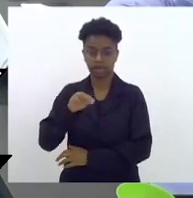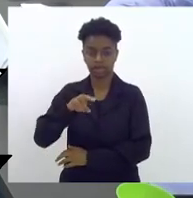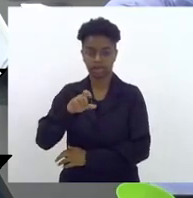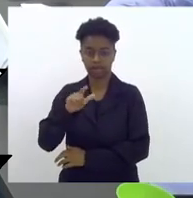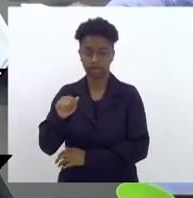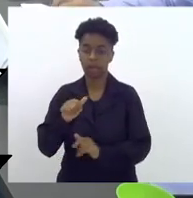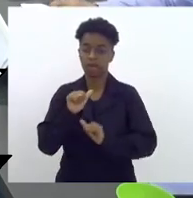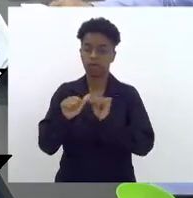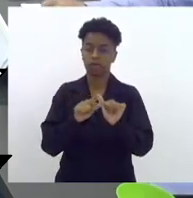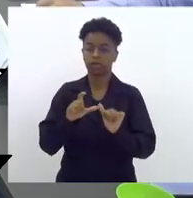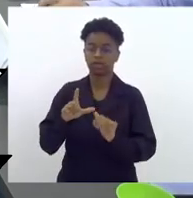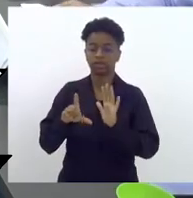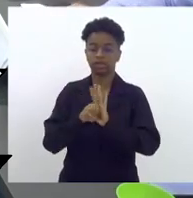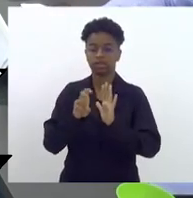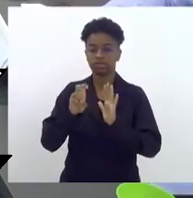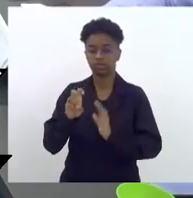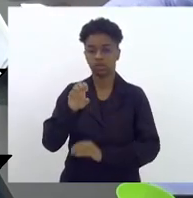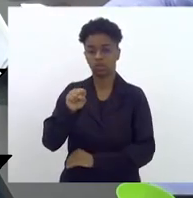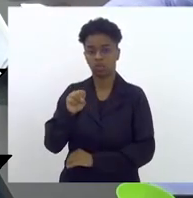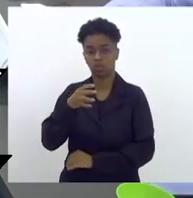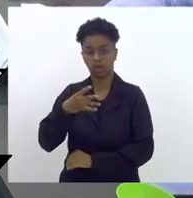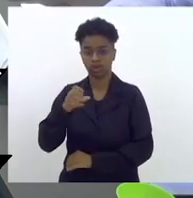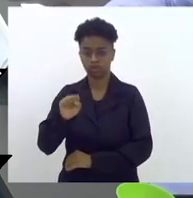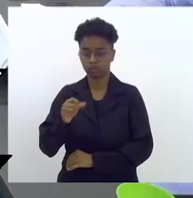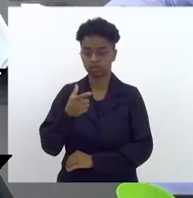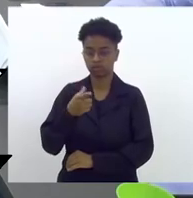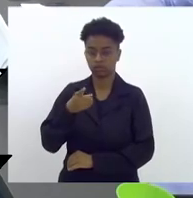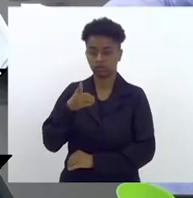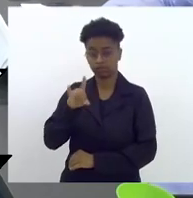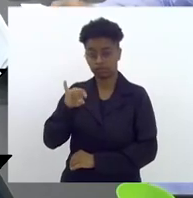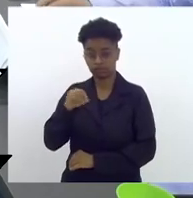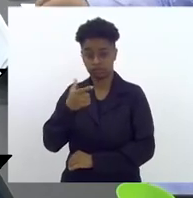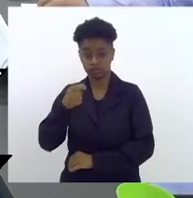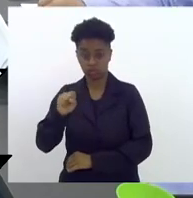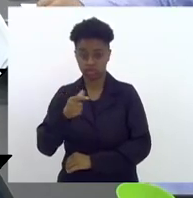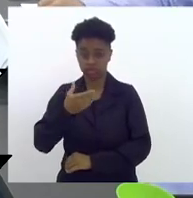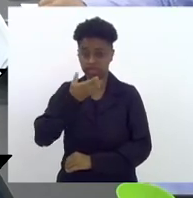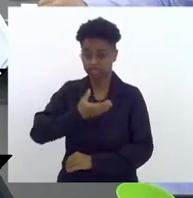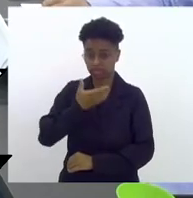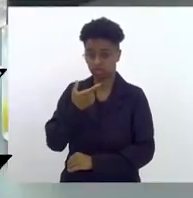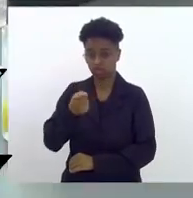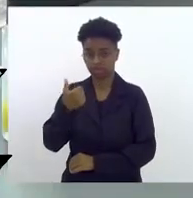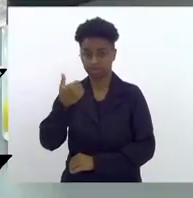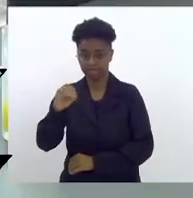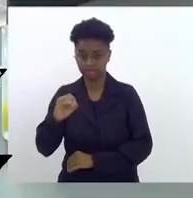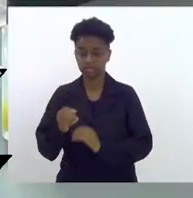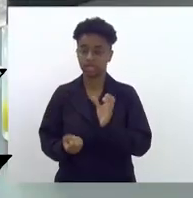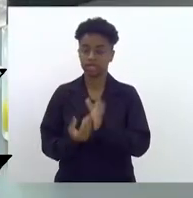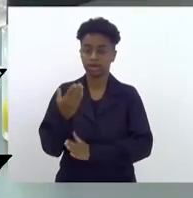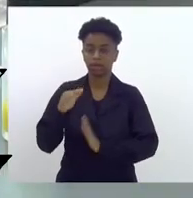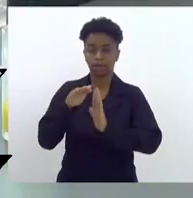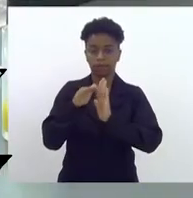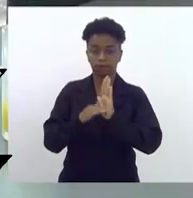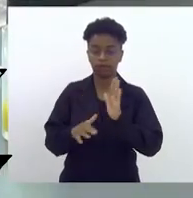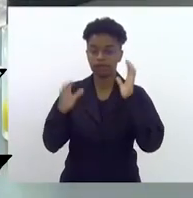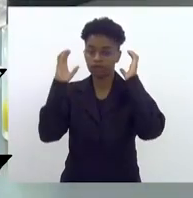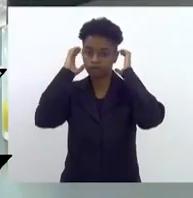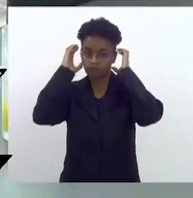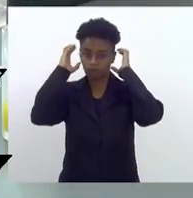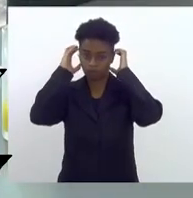a lei 5.848 de 28 de dezembro de 2010 para criar o programa de